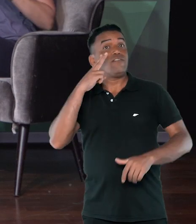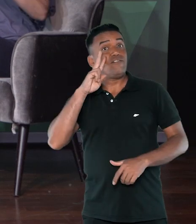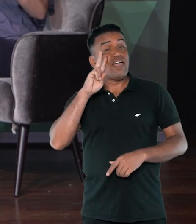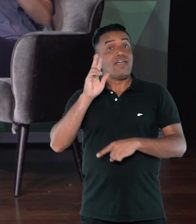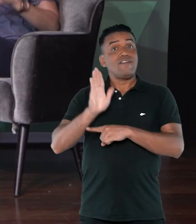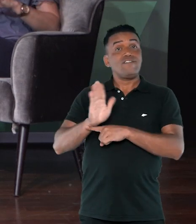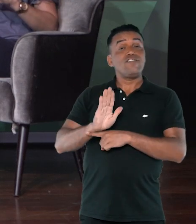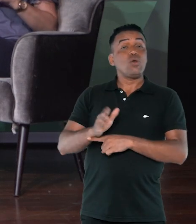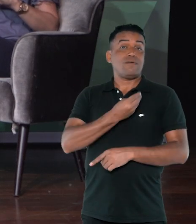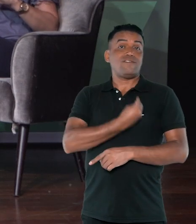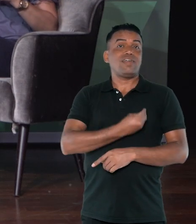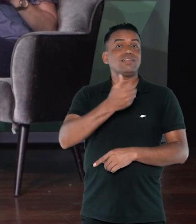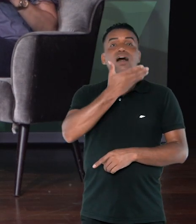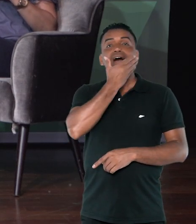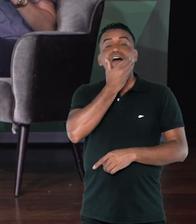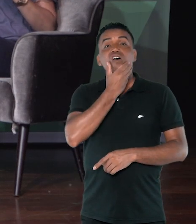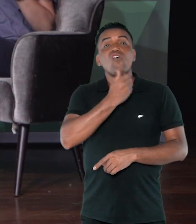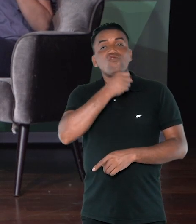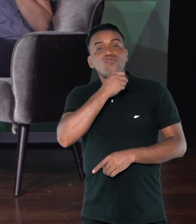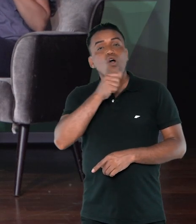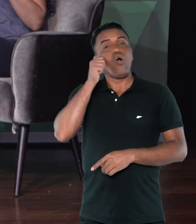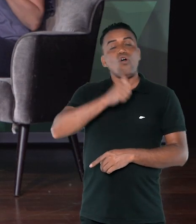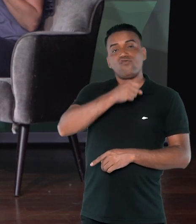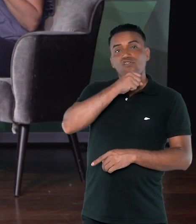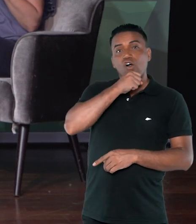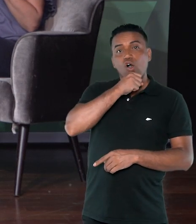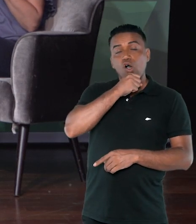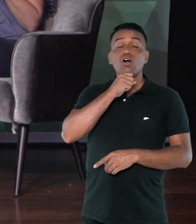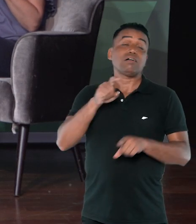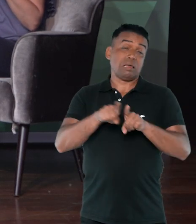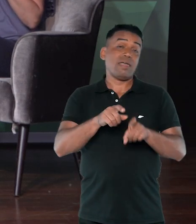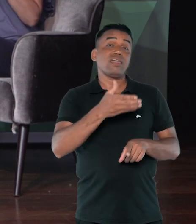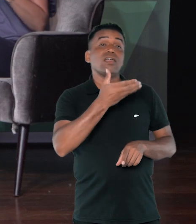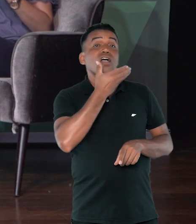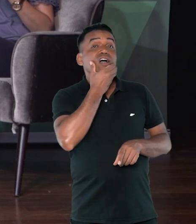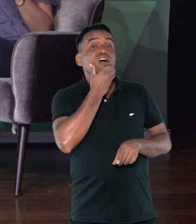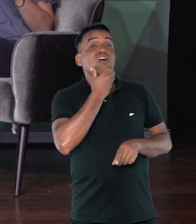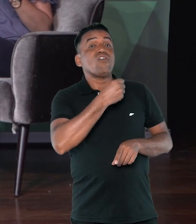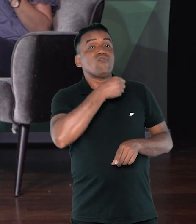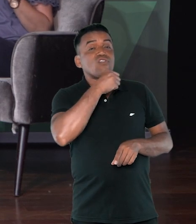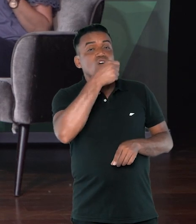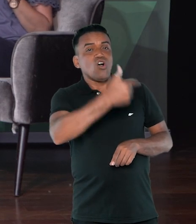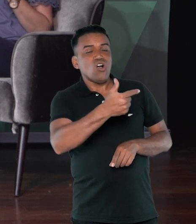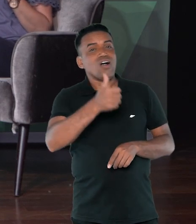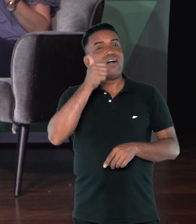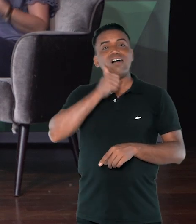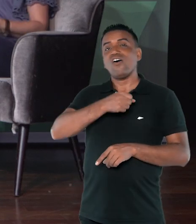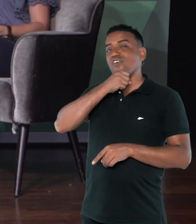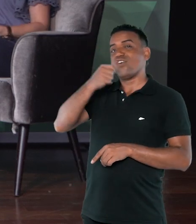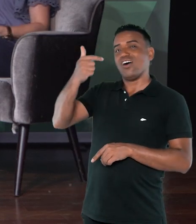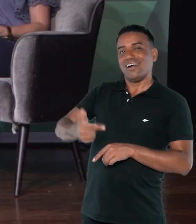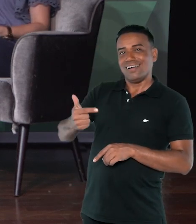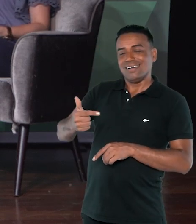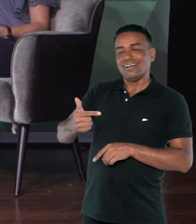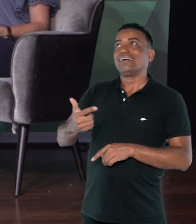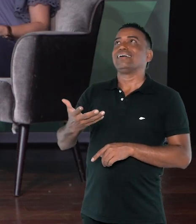ótimo, dos bisavós melhor ainda. Mas eu queria tanto ver, sabe, assim, como que era o casamento dos meus avós, como que a minha